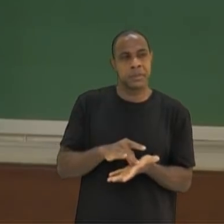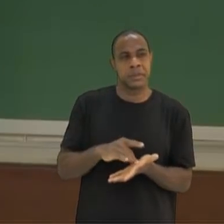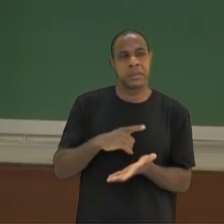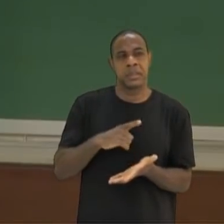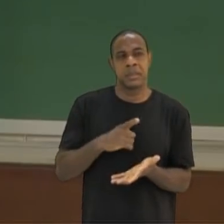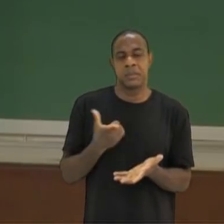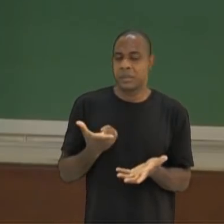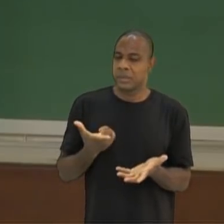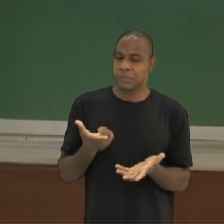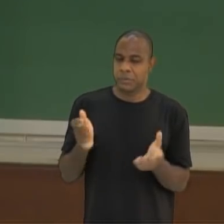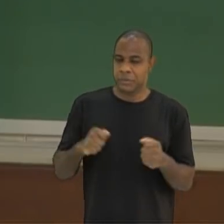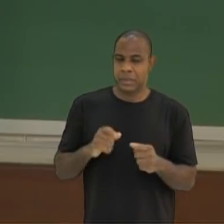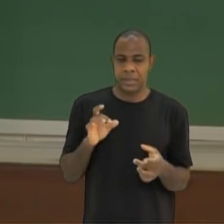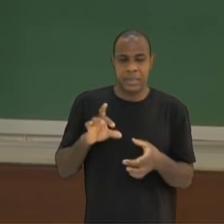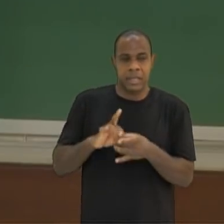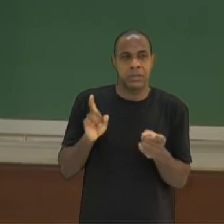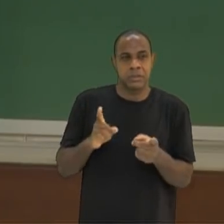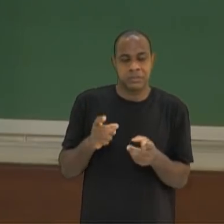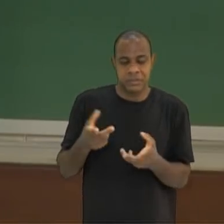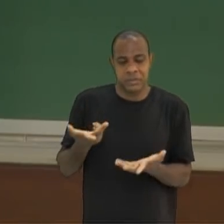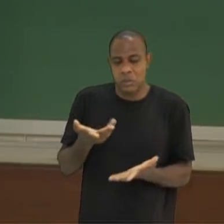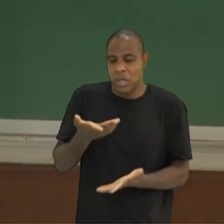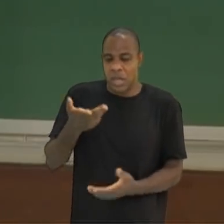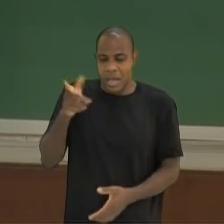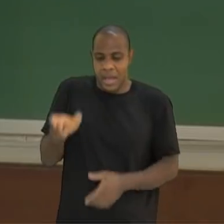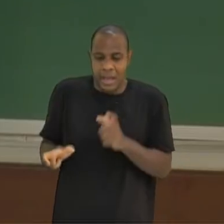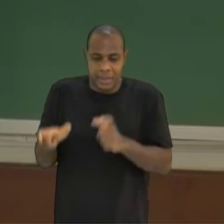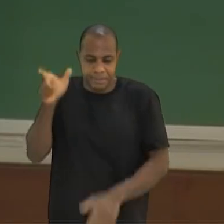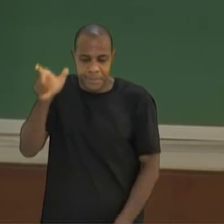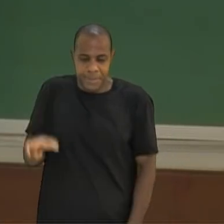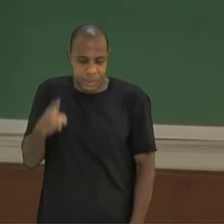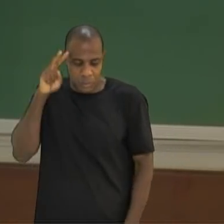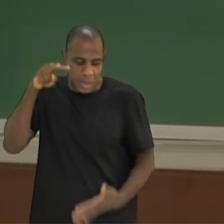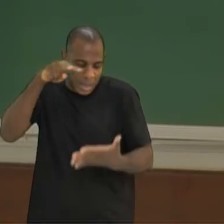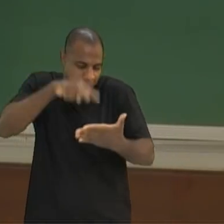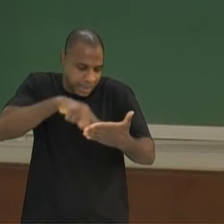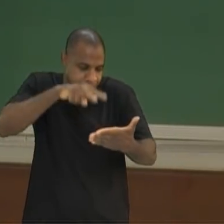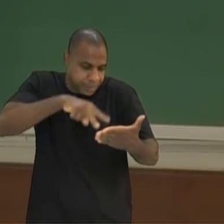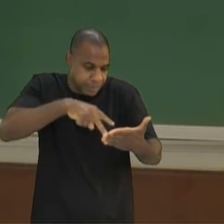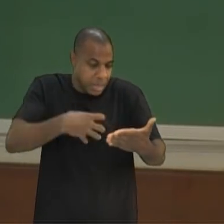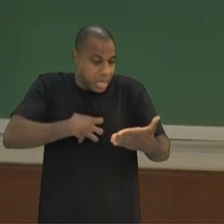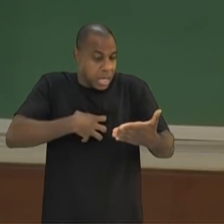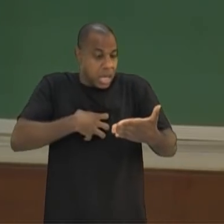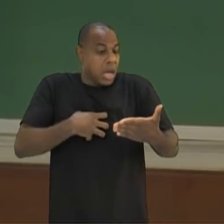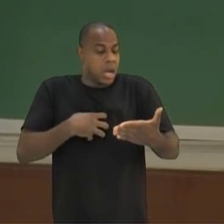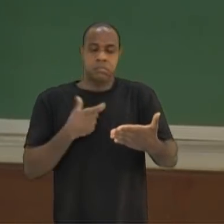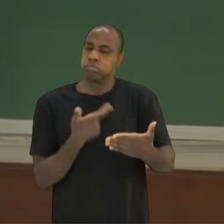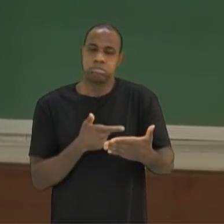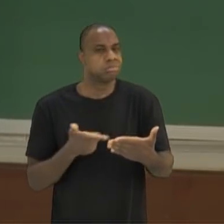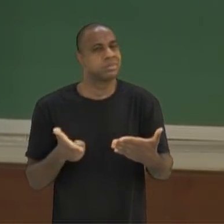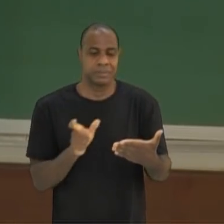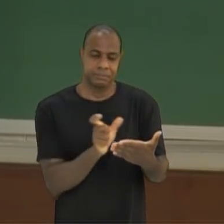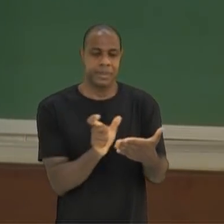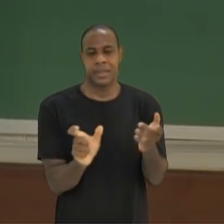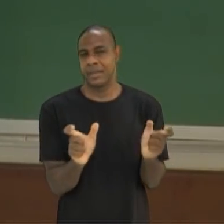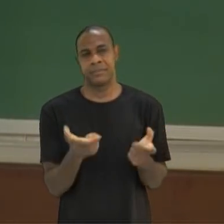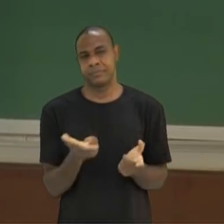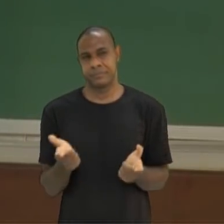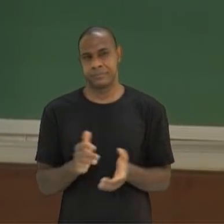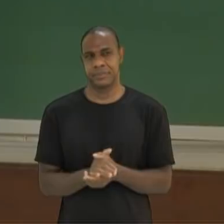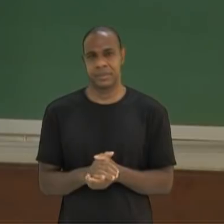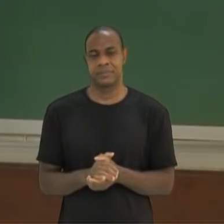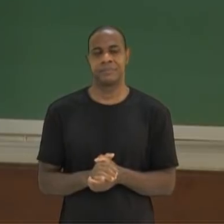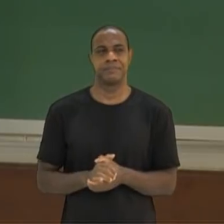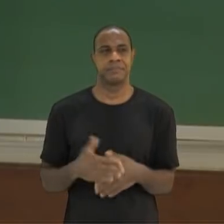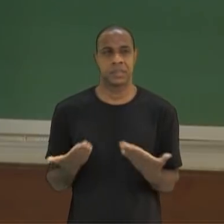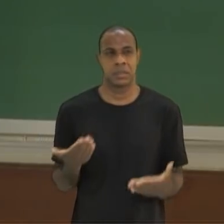uma intencionalidade de cativar o leitor, de motivar para que ele, o leitor, o telespectador, para que ele consiga assistir o filme.